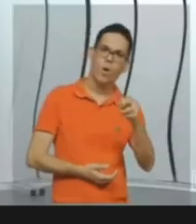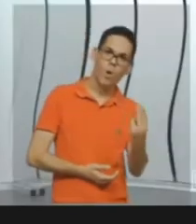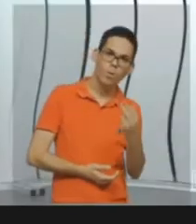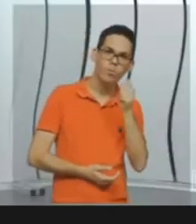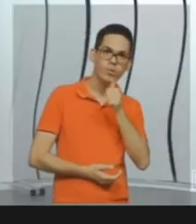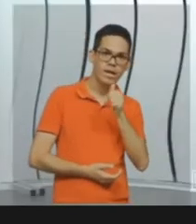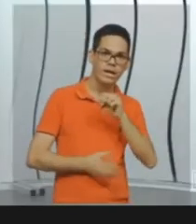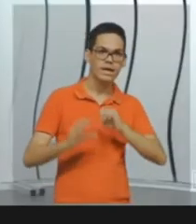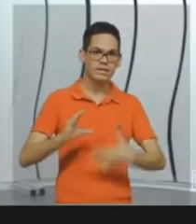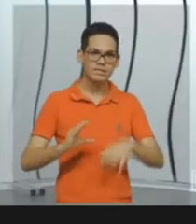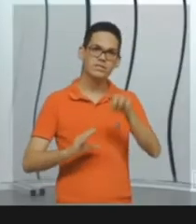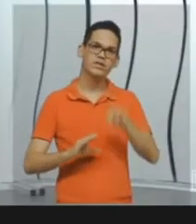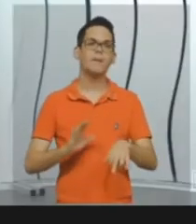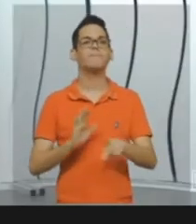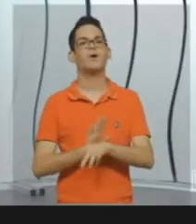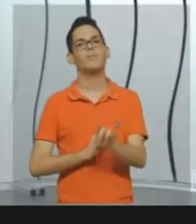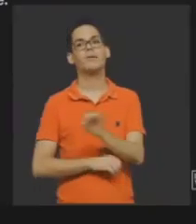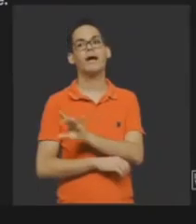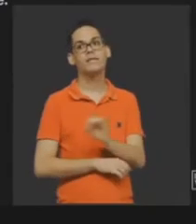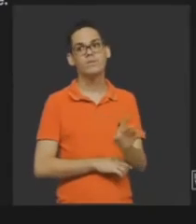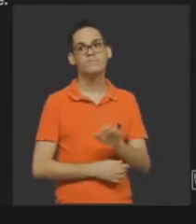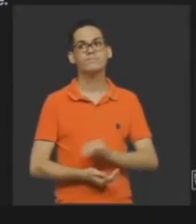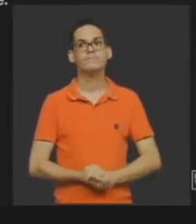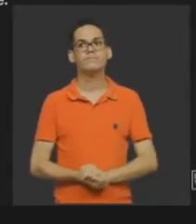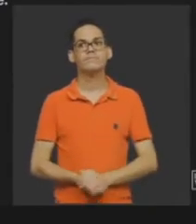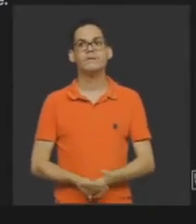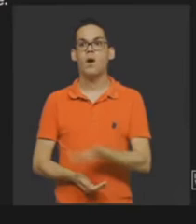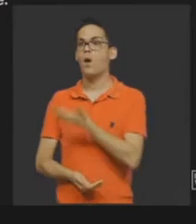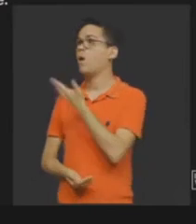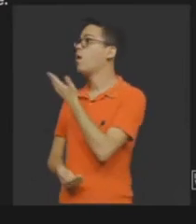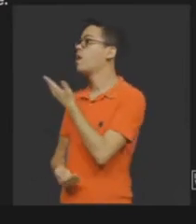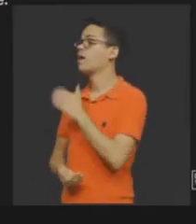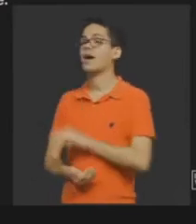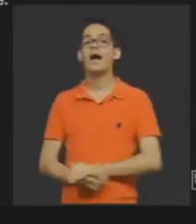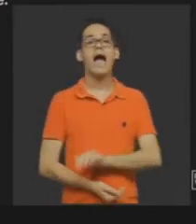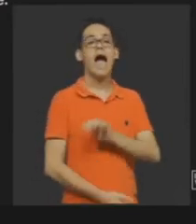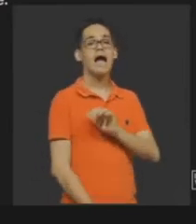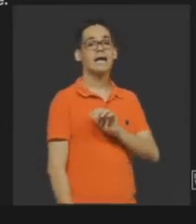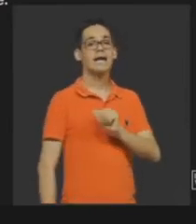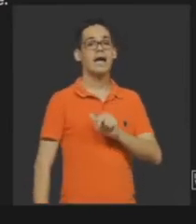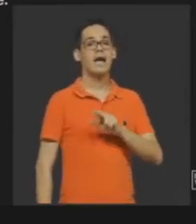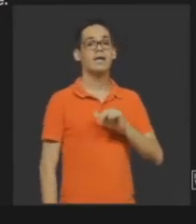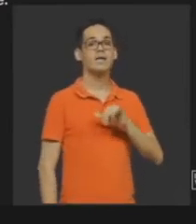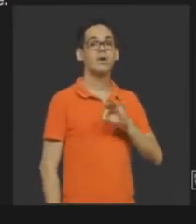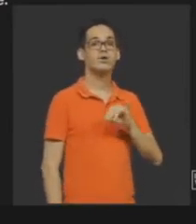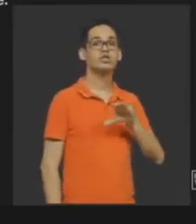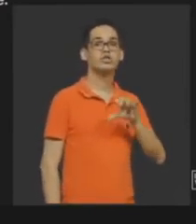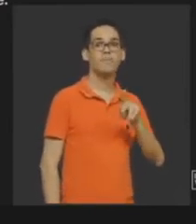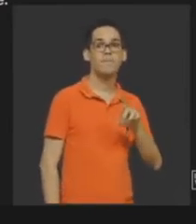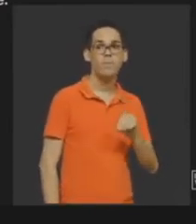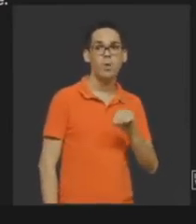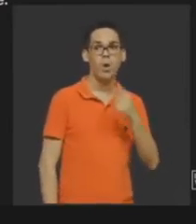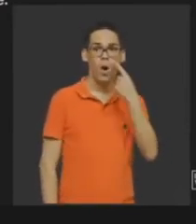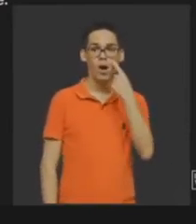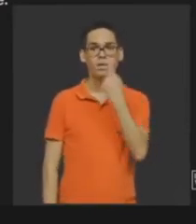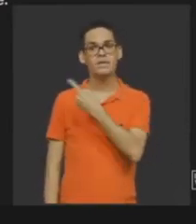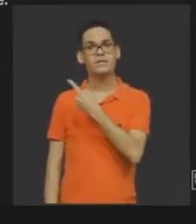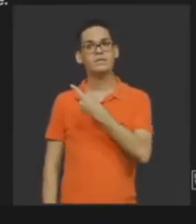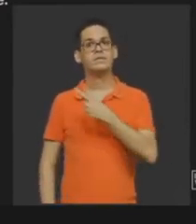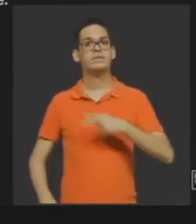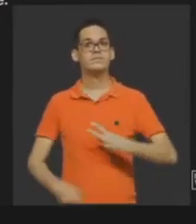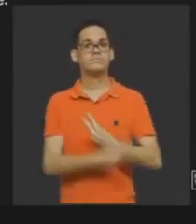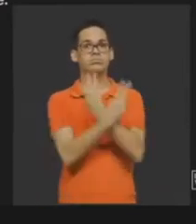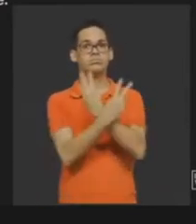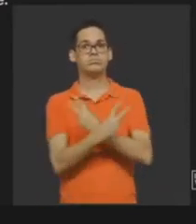tipo. E finalmente, o conceito de cariótipo. Aqui está representado aqui os